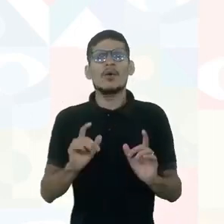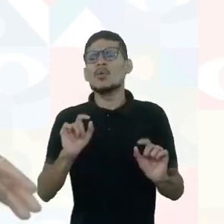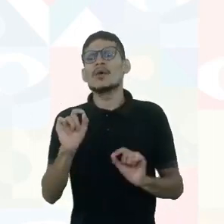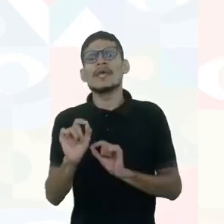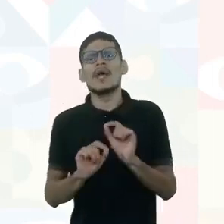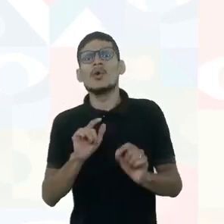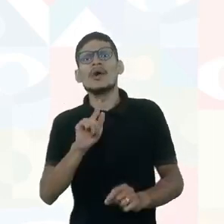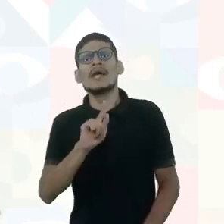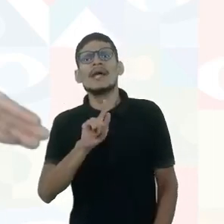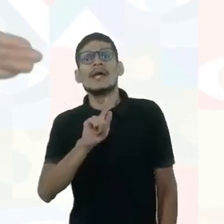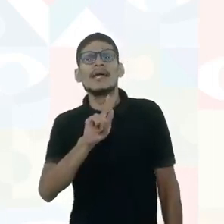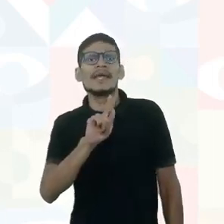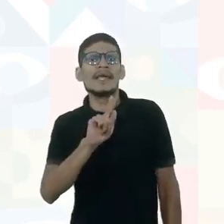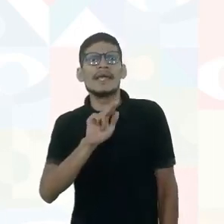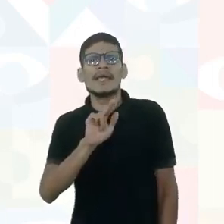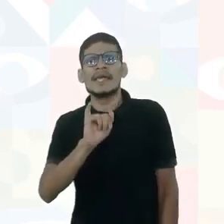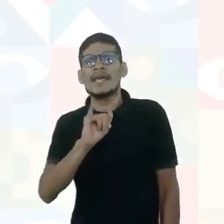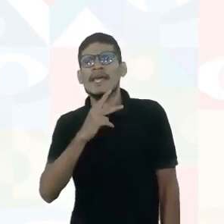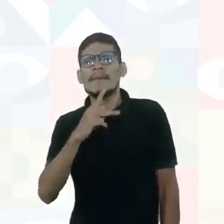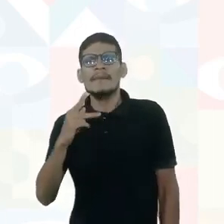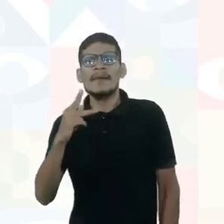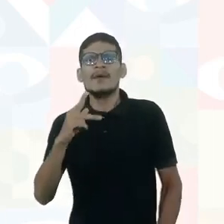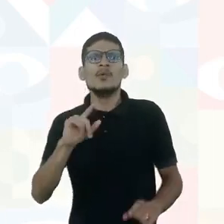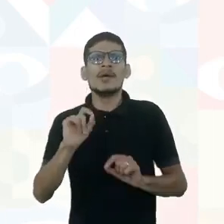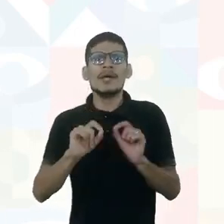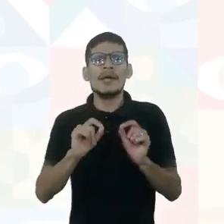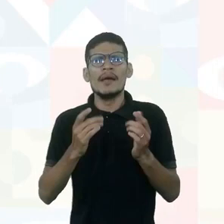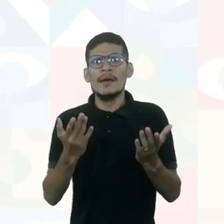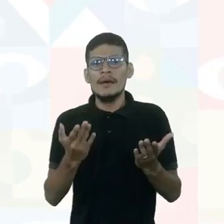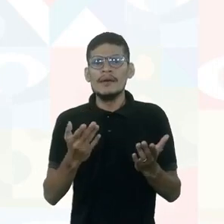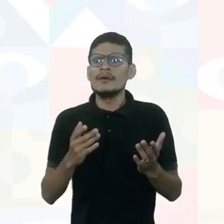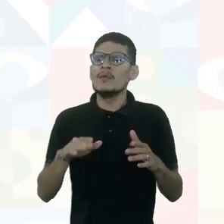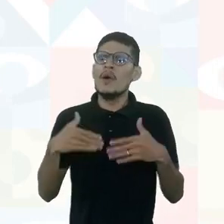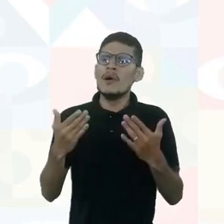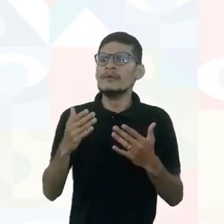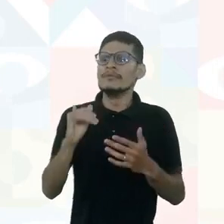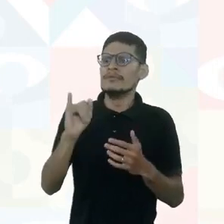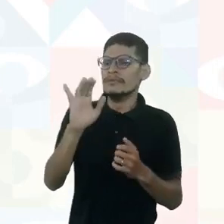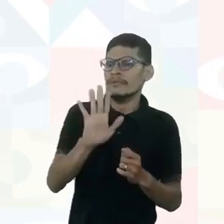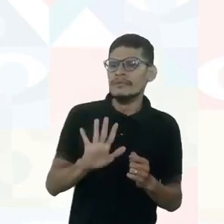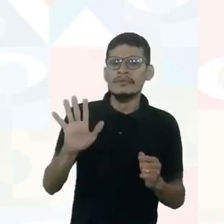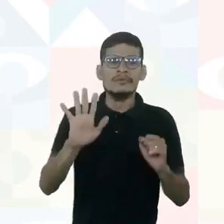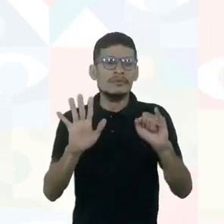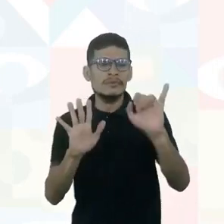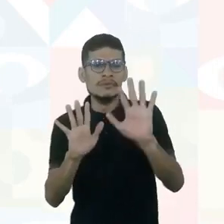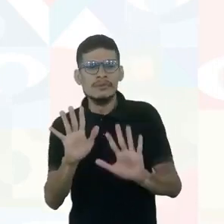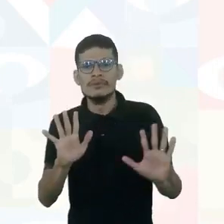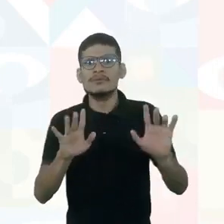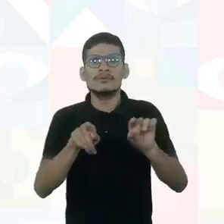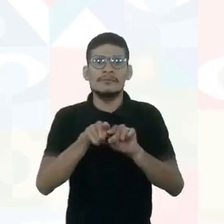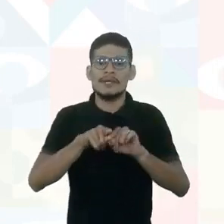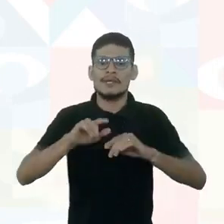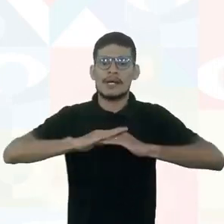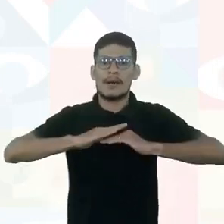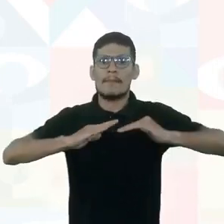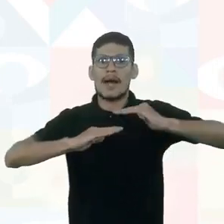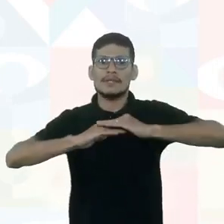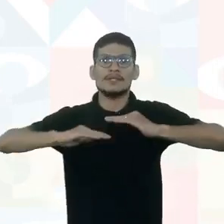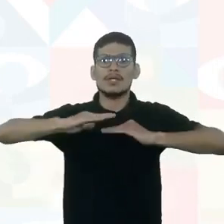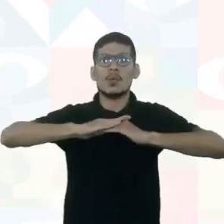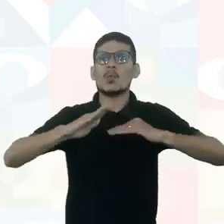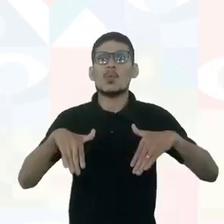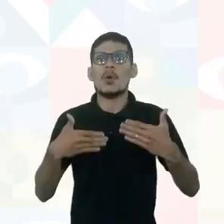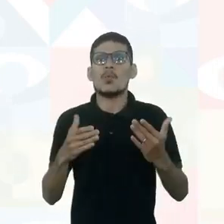GIMP, a interface do GIMP. O que é a interface? Vocês vão ver, tenham calma. E por último, camadas, o conceito de